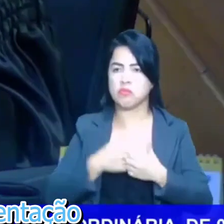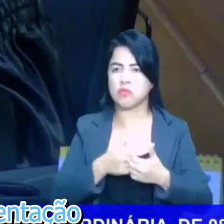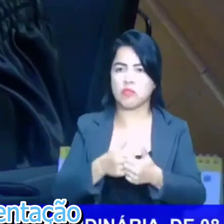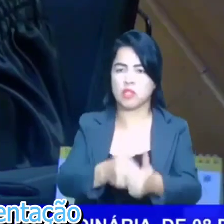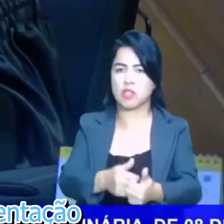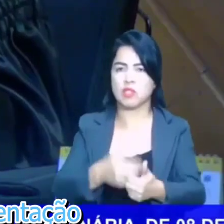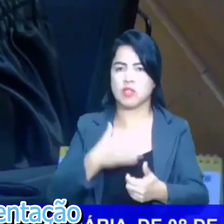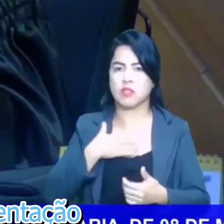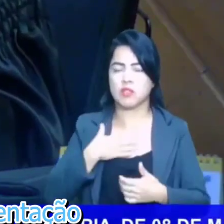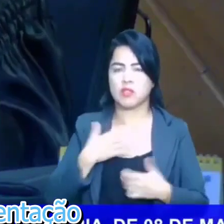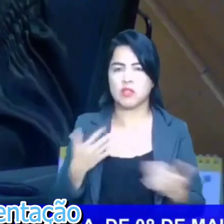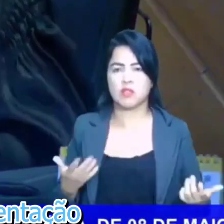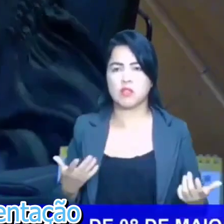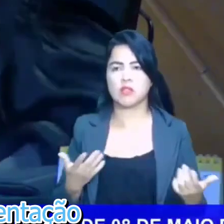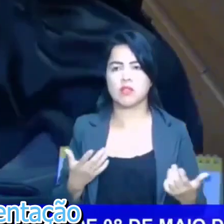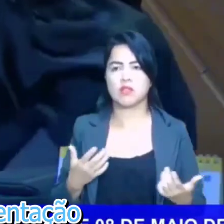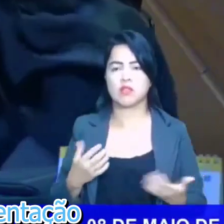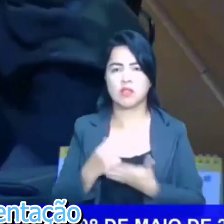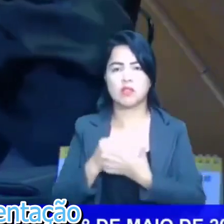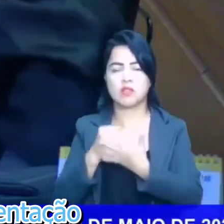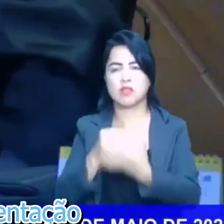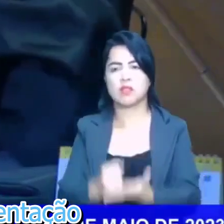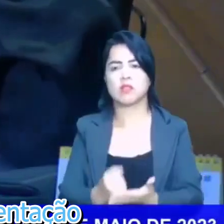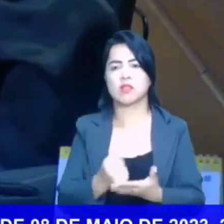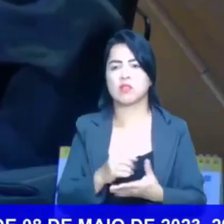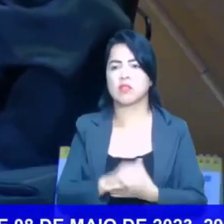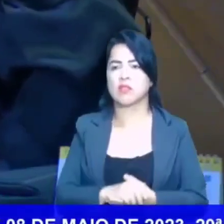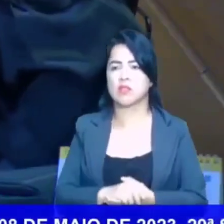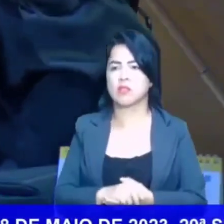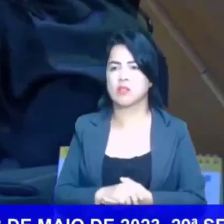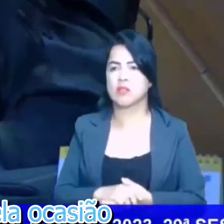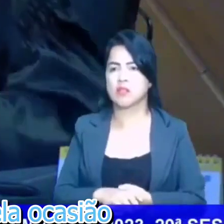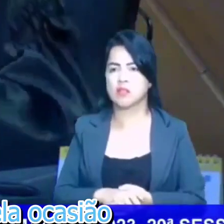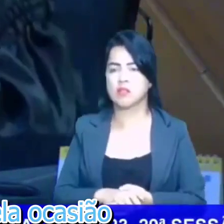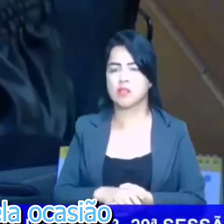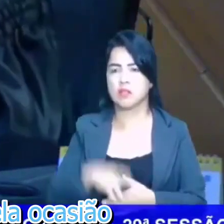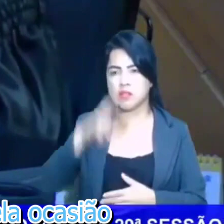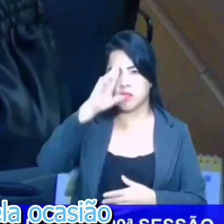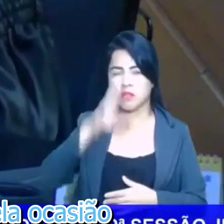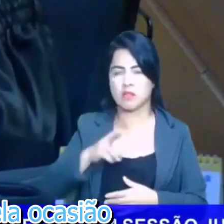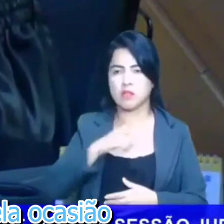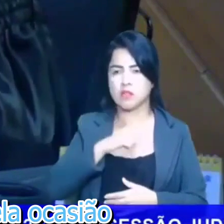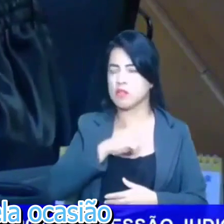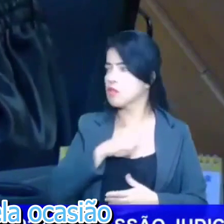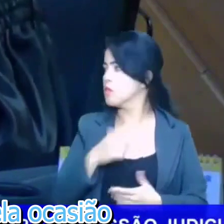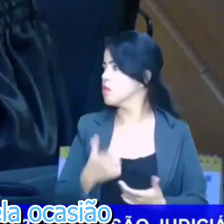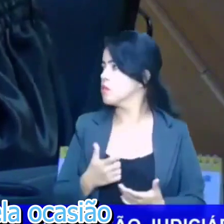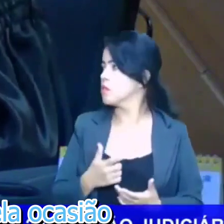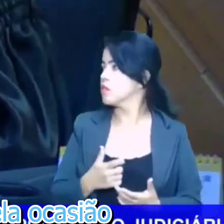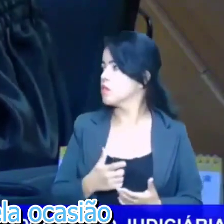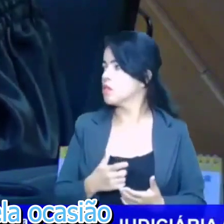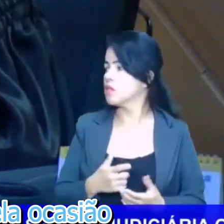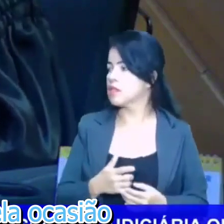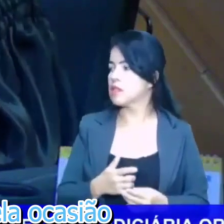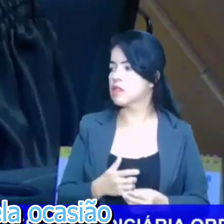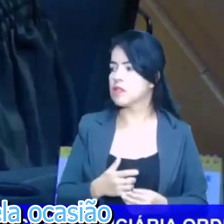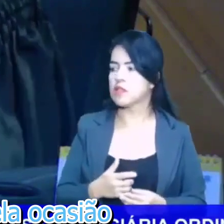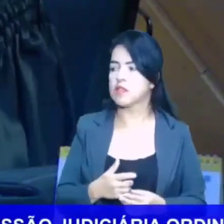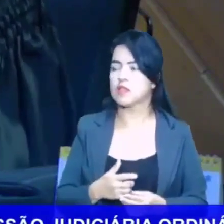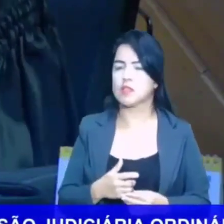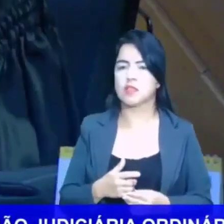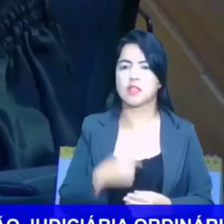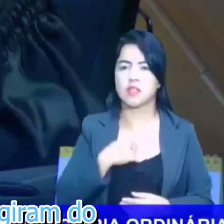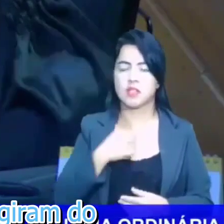Vossa Excelência fez a sustentação do seu voto, a razão que Vossa Excelência entendia naquela ocasião.